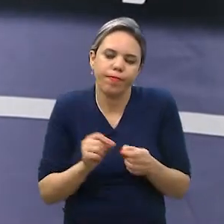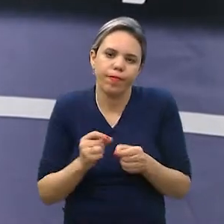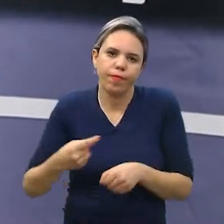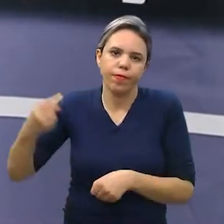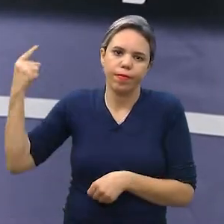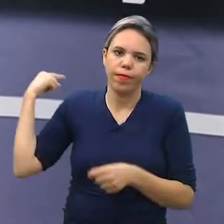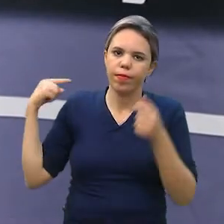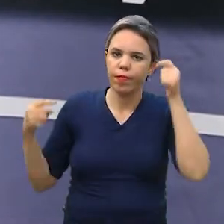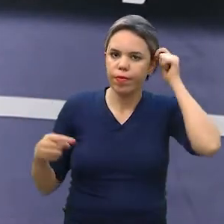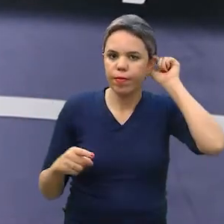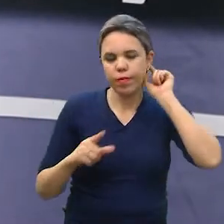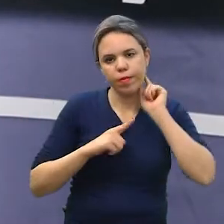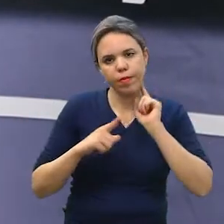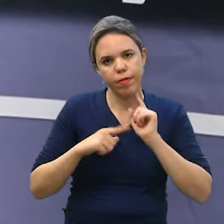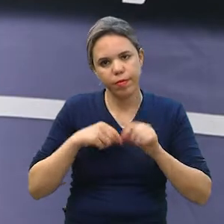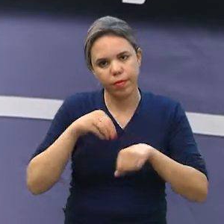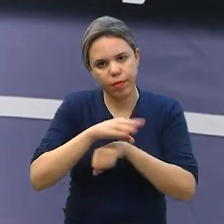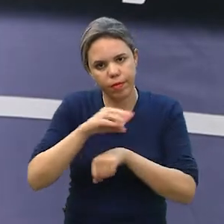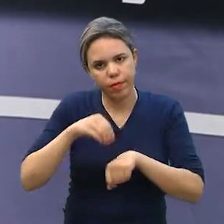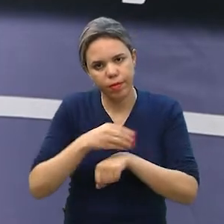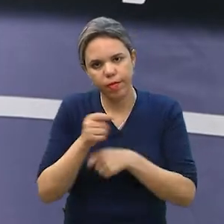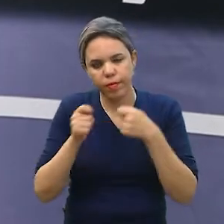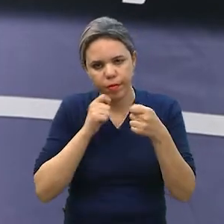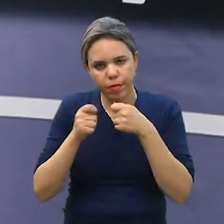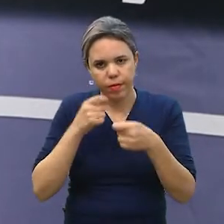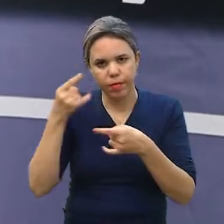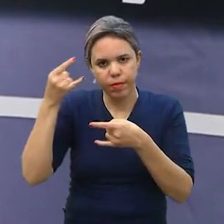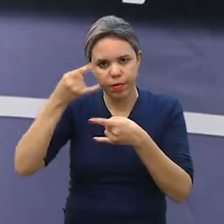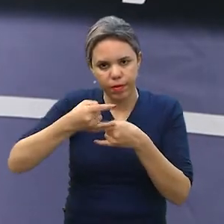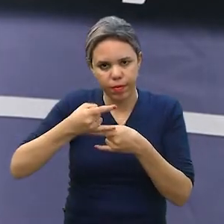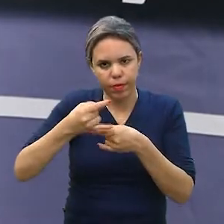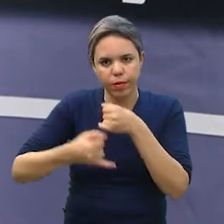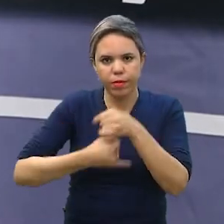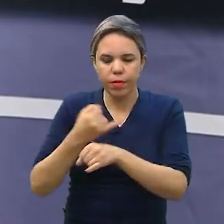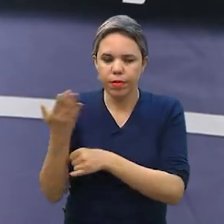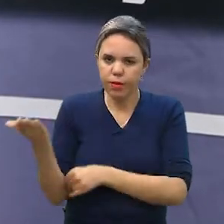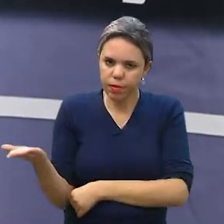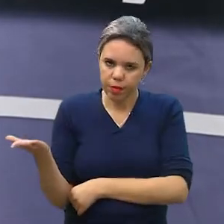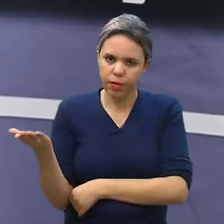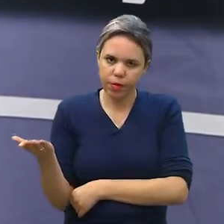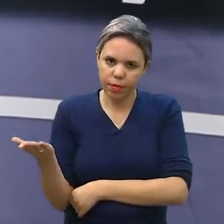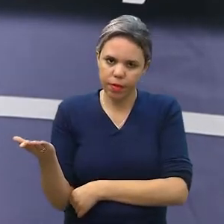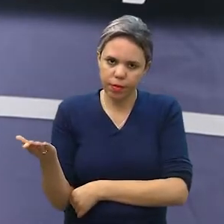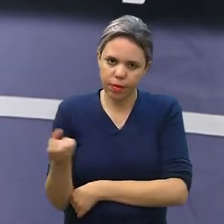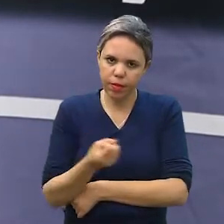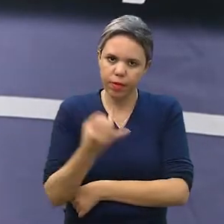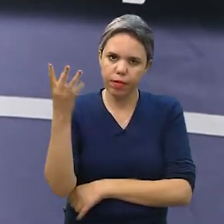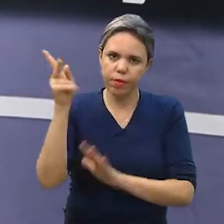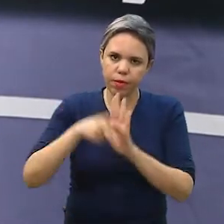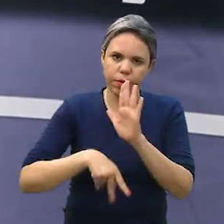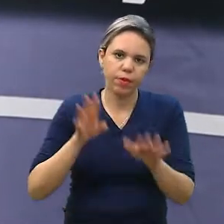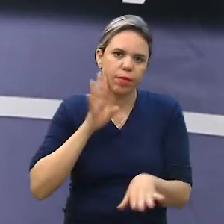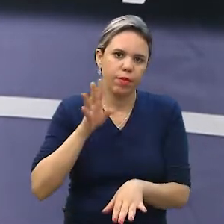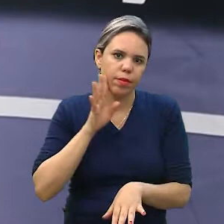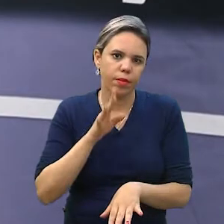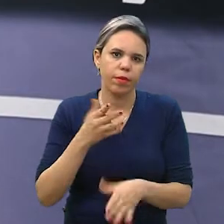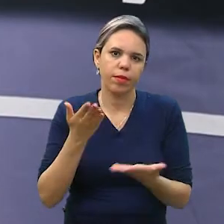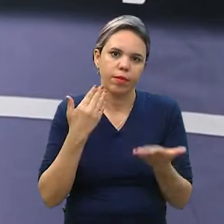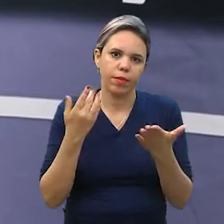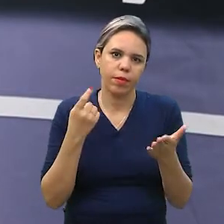fazíamos antes, termos que trazer os nossos entrevistados via online, mas quantos e quantos projetos legais nós já